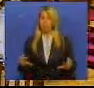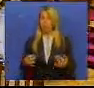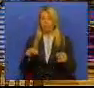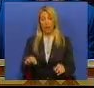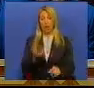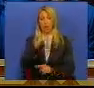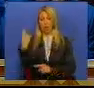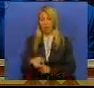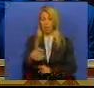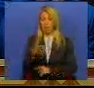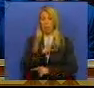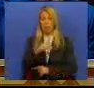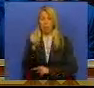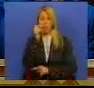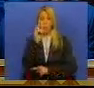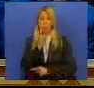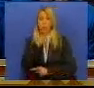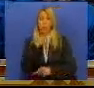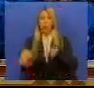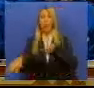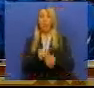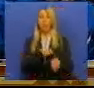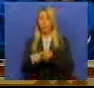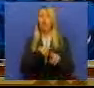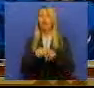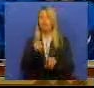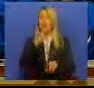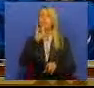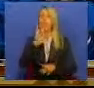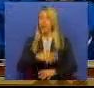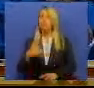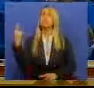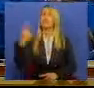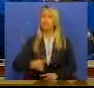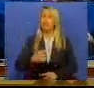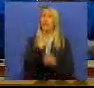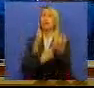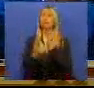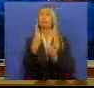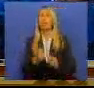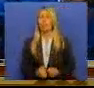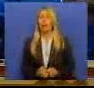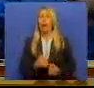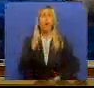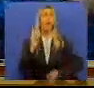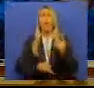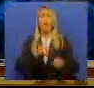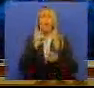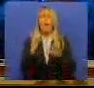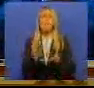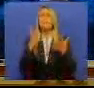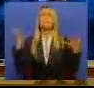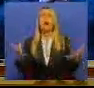Presidente, senhoras e senhores deputados, podíamos e devíamos perguntar qual é o maior fator de